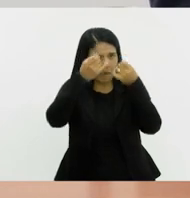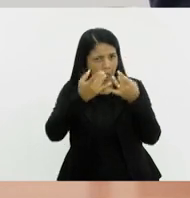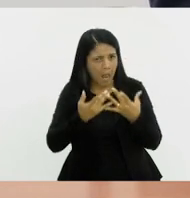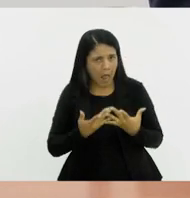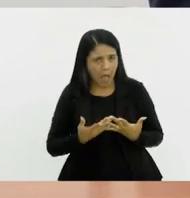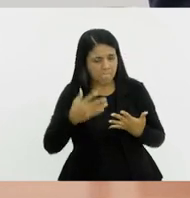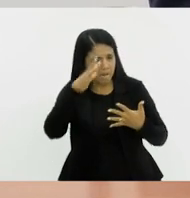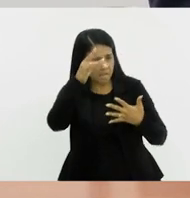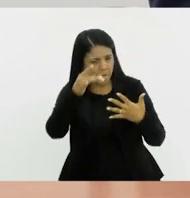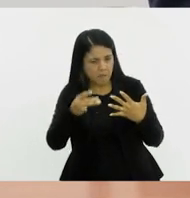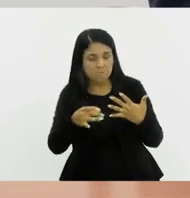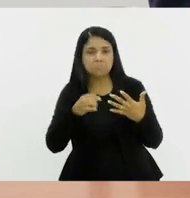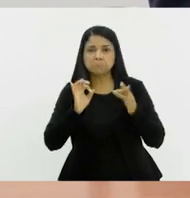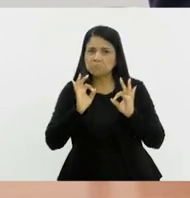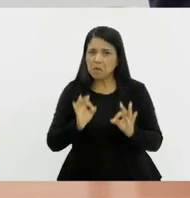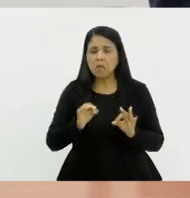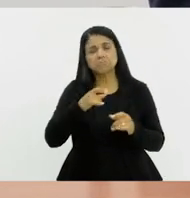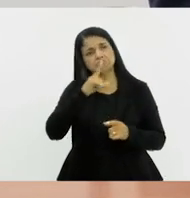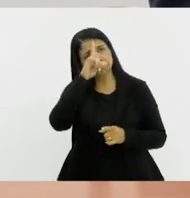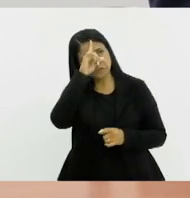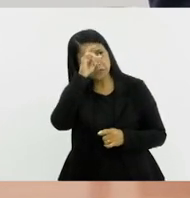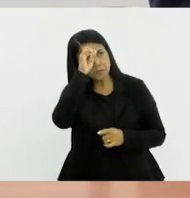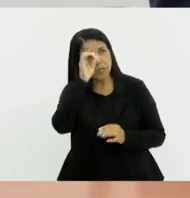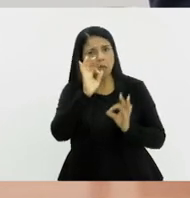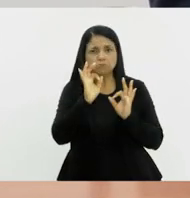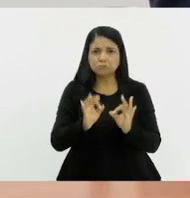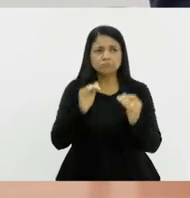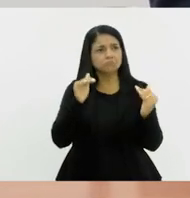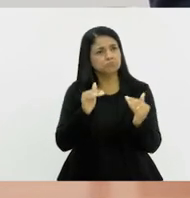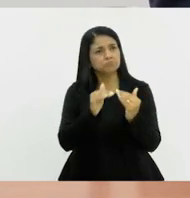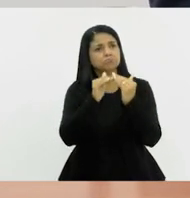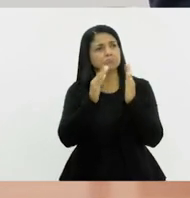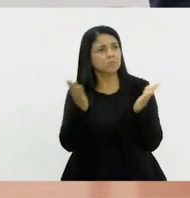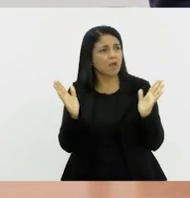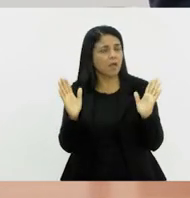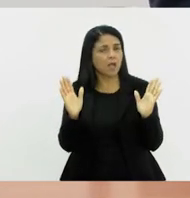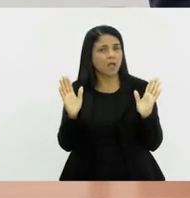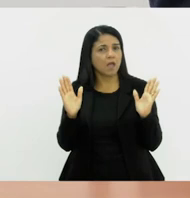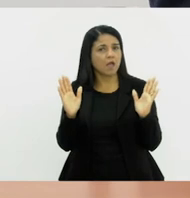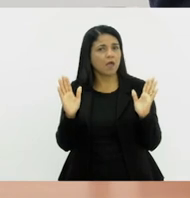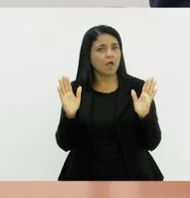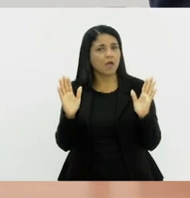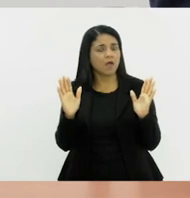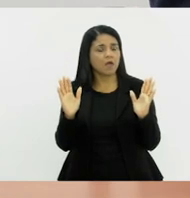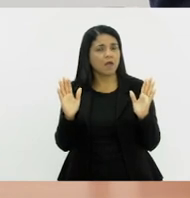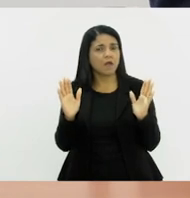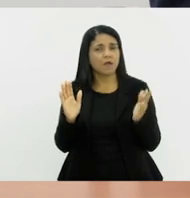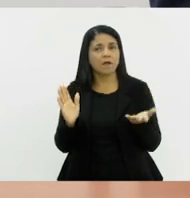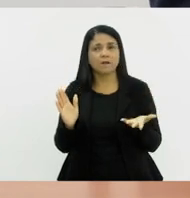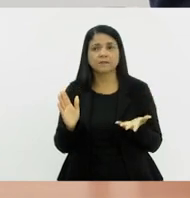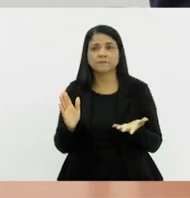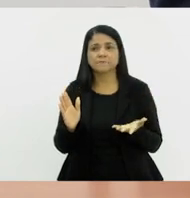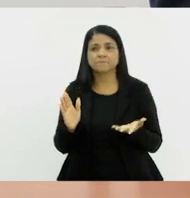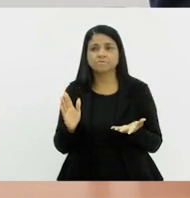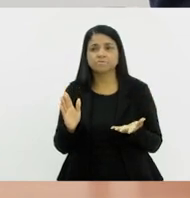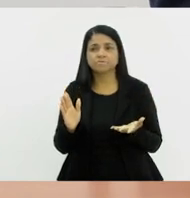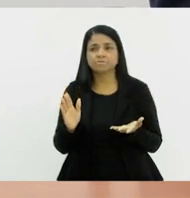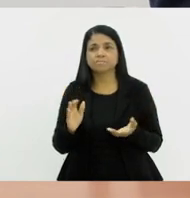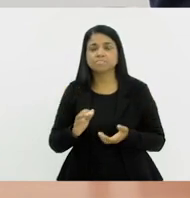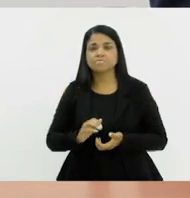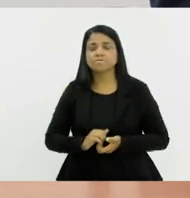De que é o Hospital Sanatório Penal, que tem 80 leis, foi dito aqui, né? De forma tranquila nesse sentido. Então, se for